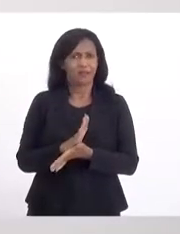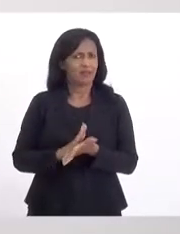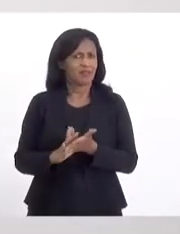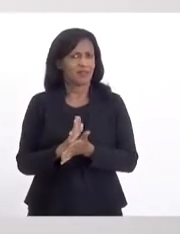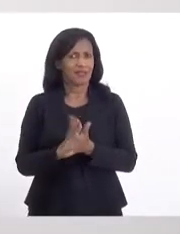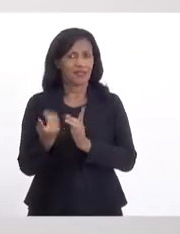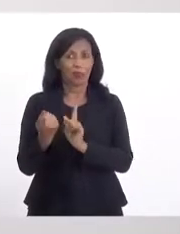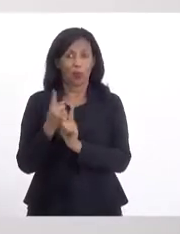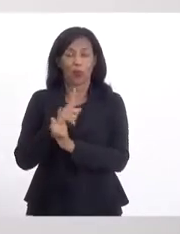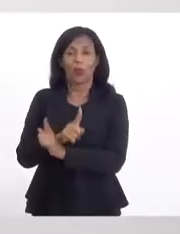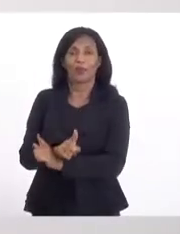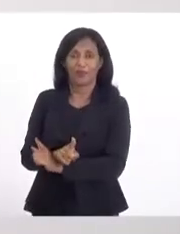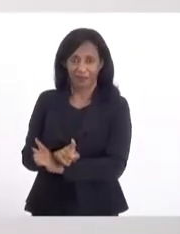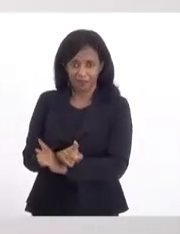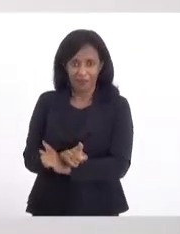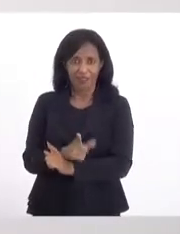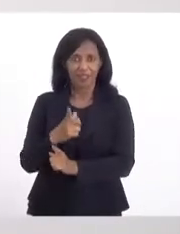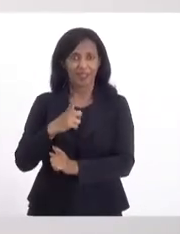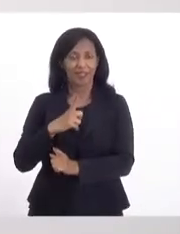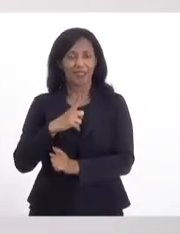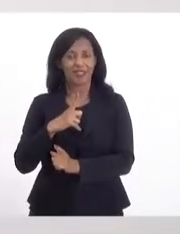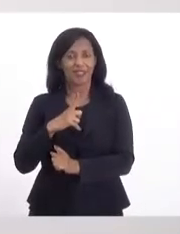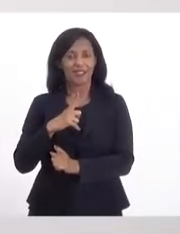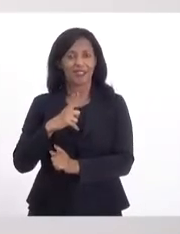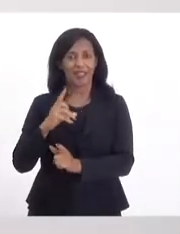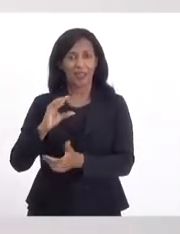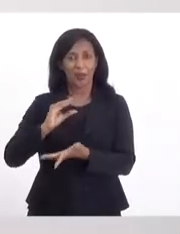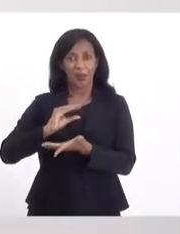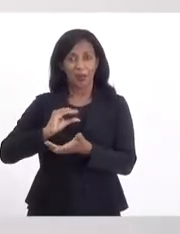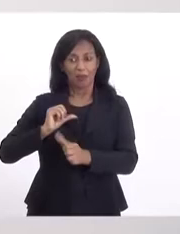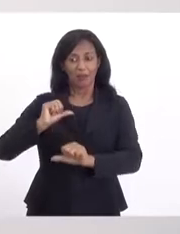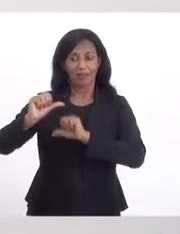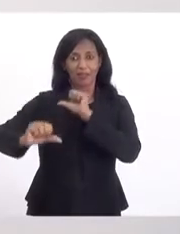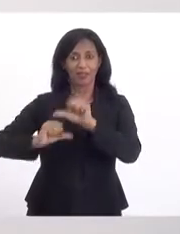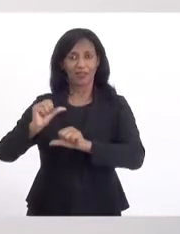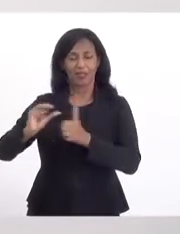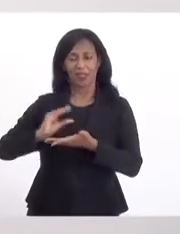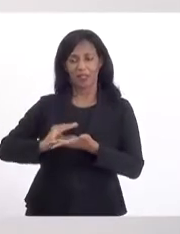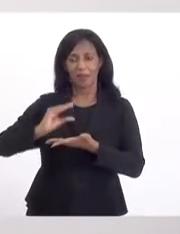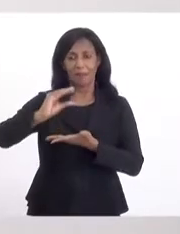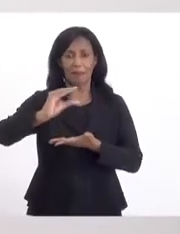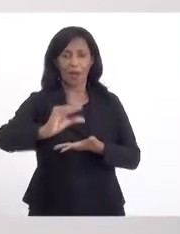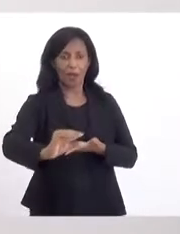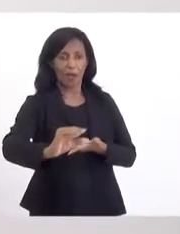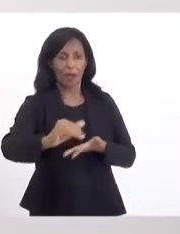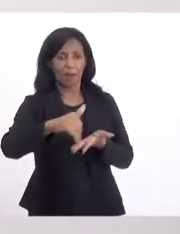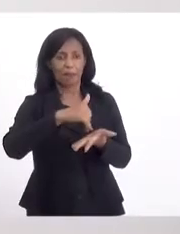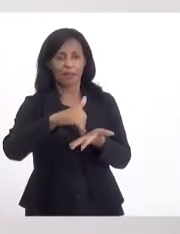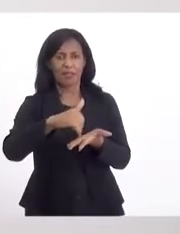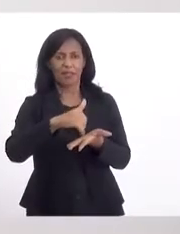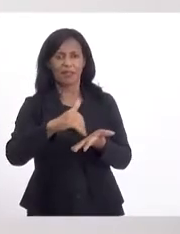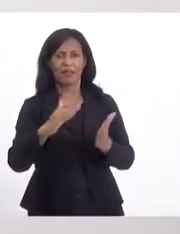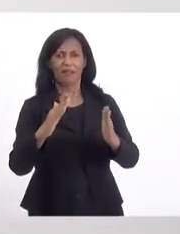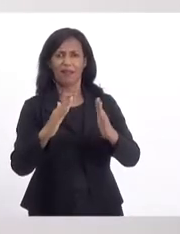pelo contrário, há uma transferência em especial para a Secretaria da Casa